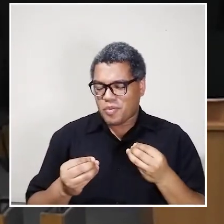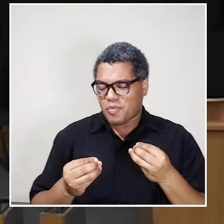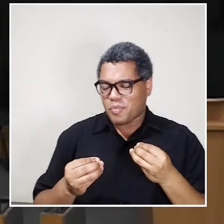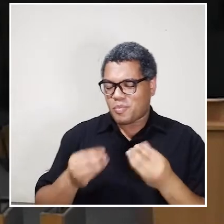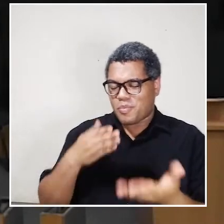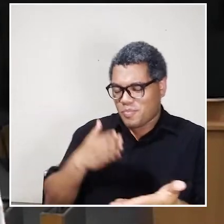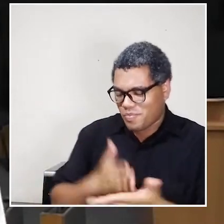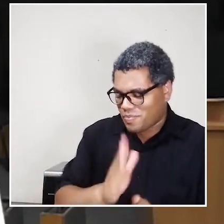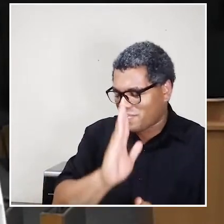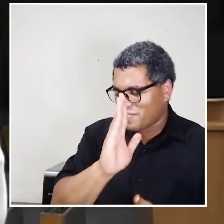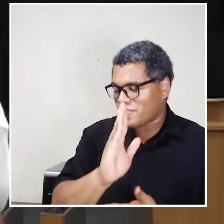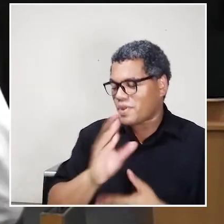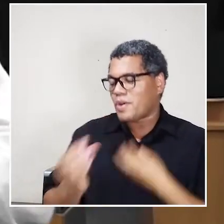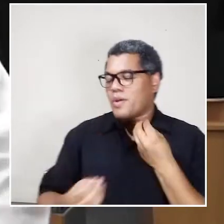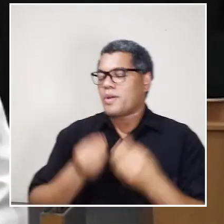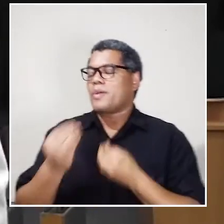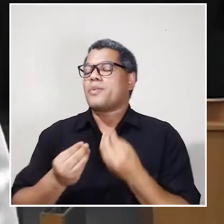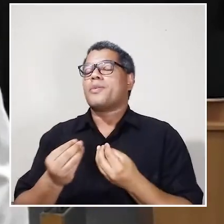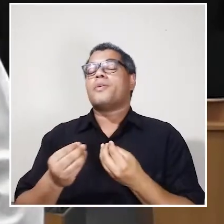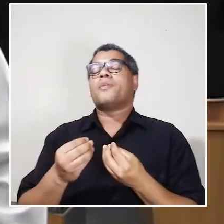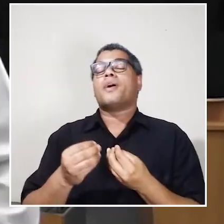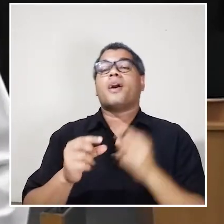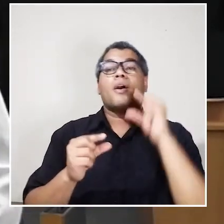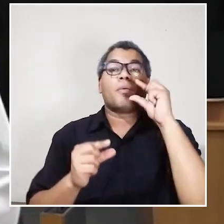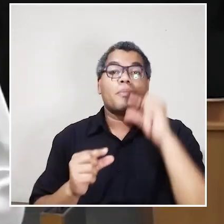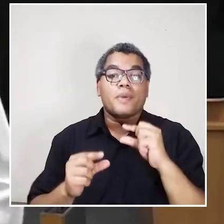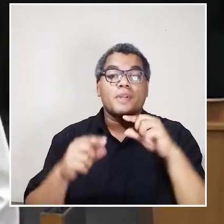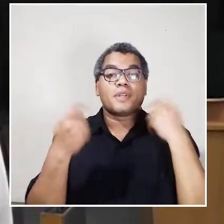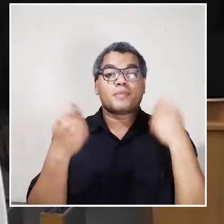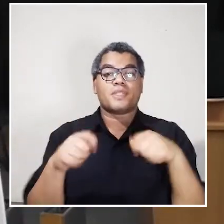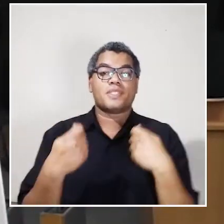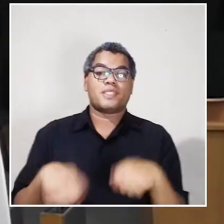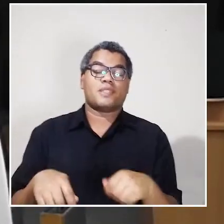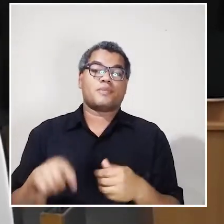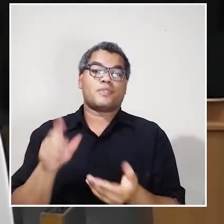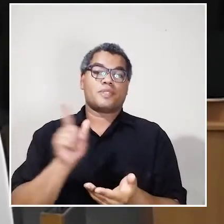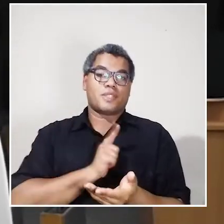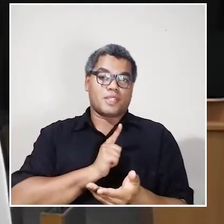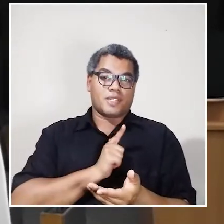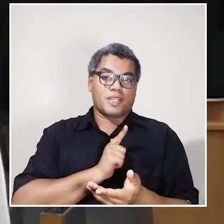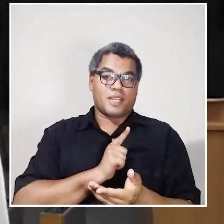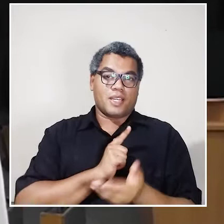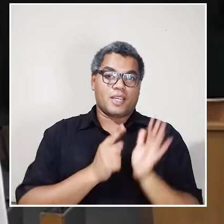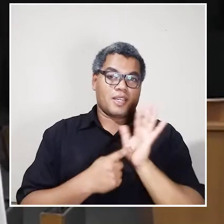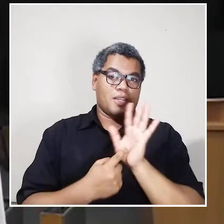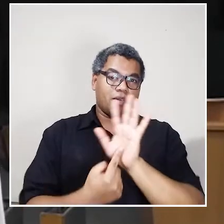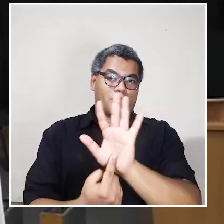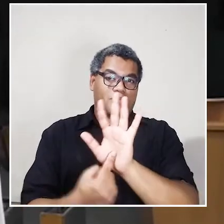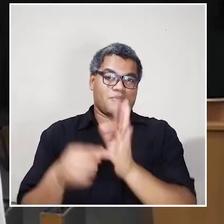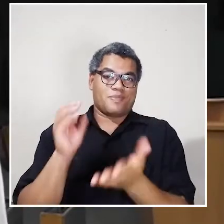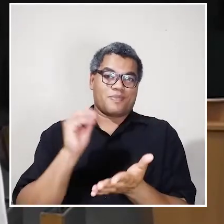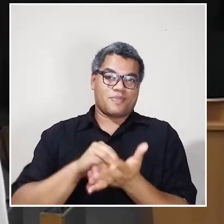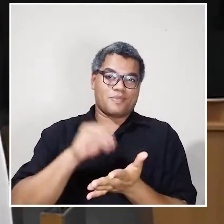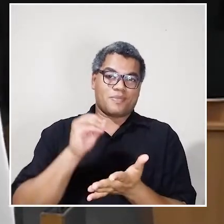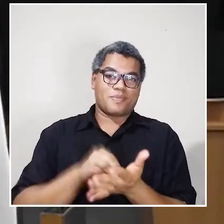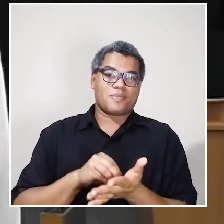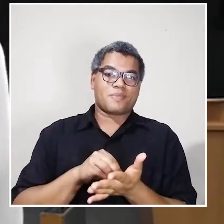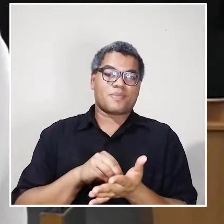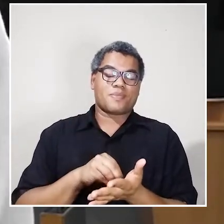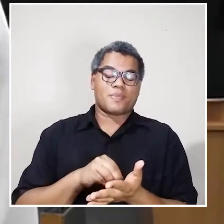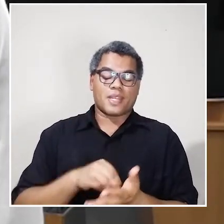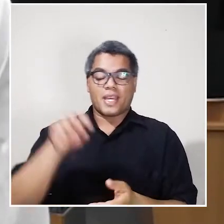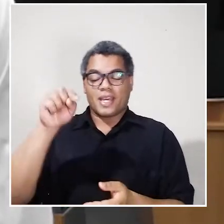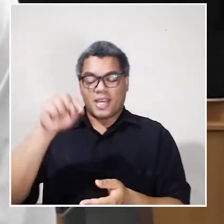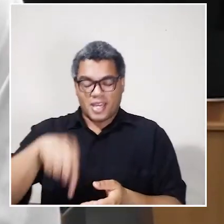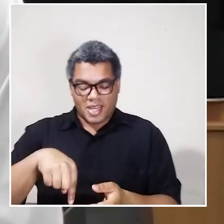Senhor. É o mínimo de contrição que nós deveríamos ter e não temos revelado isso. E evidentemente que